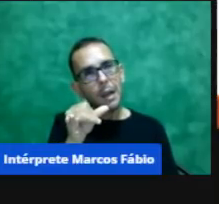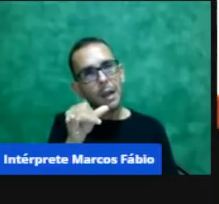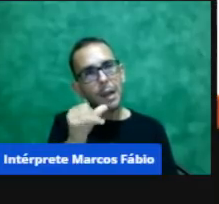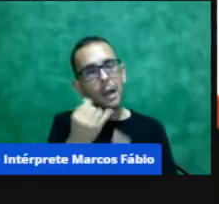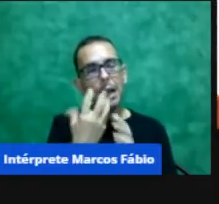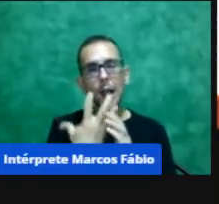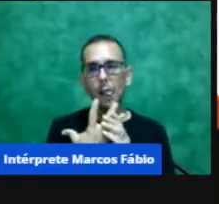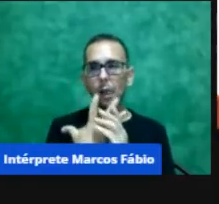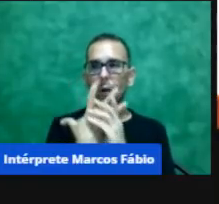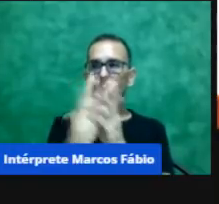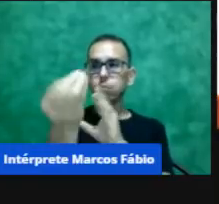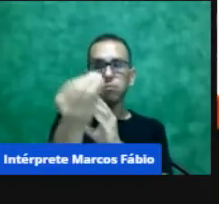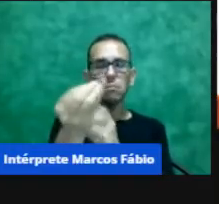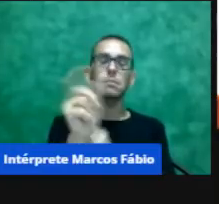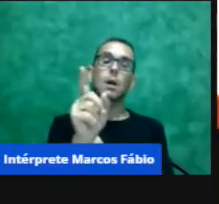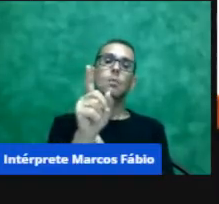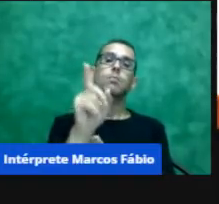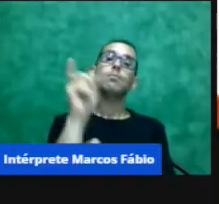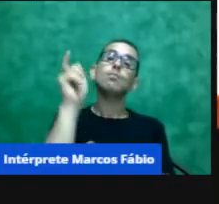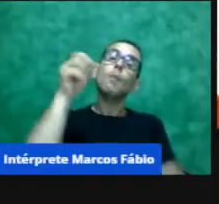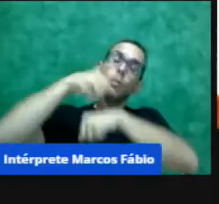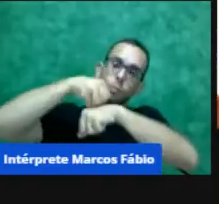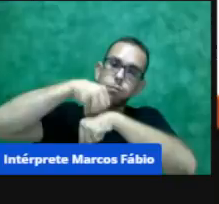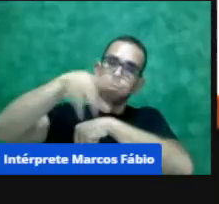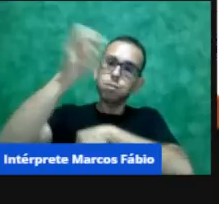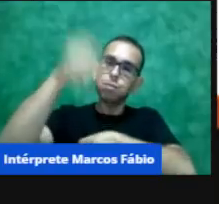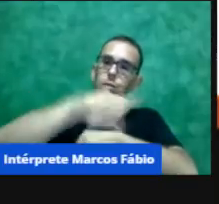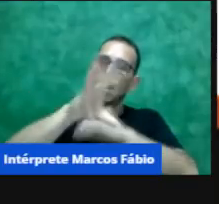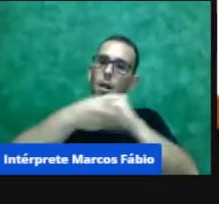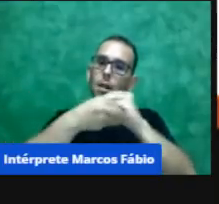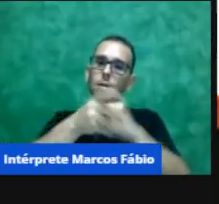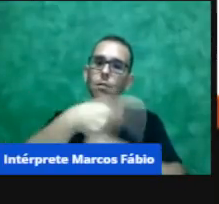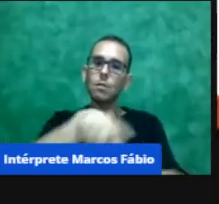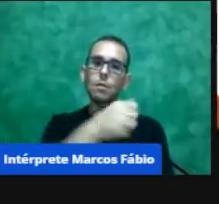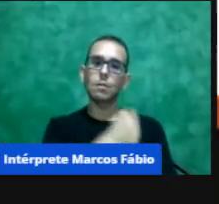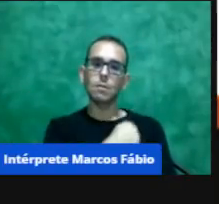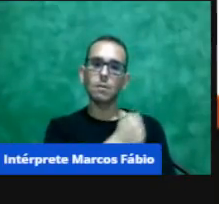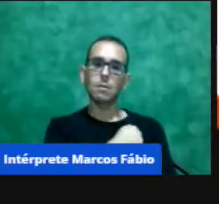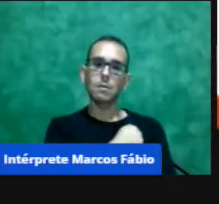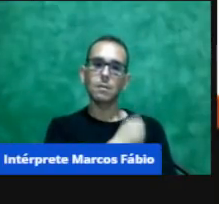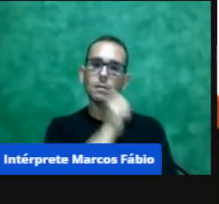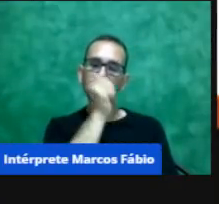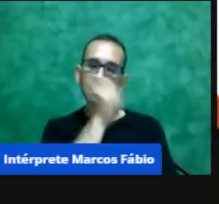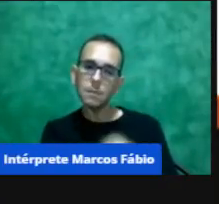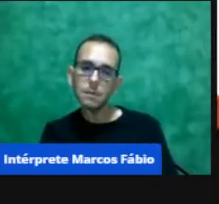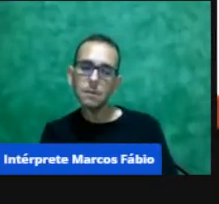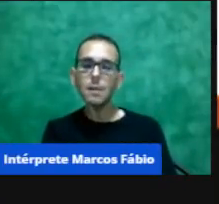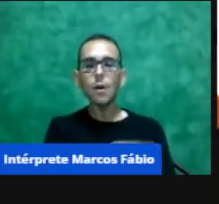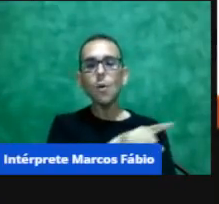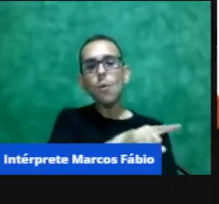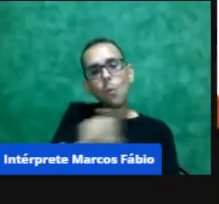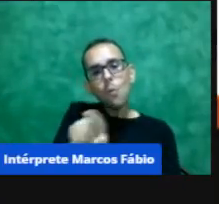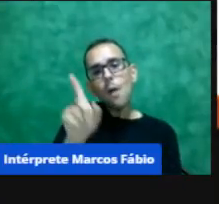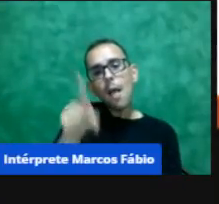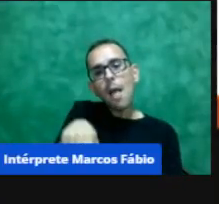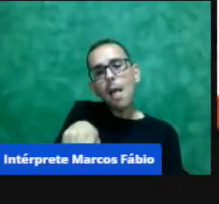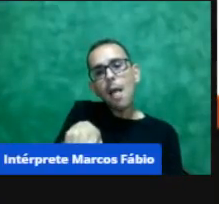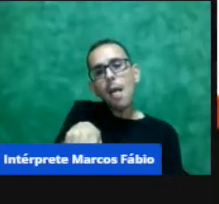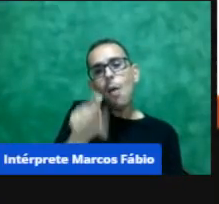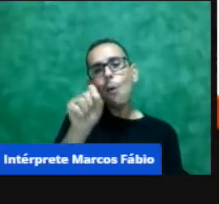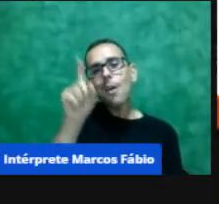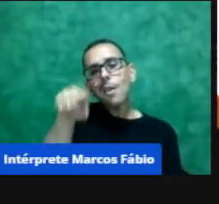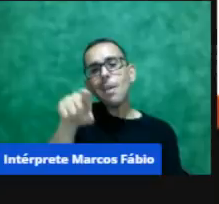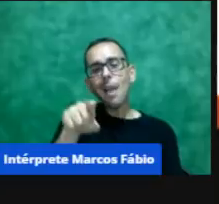rede municipal, né? Por quê? Vai agregar conhecimento para os acadêmicos, né? Para eles estarem vivenciando o que é realmente esse